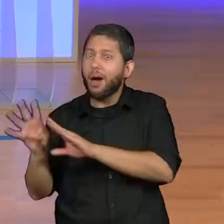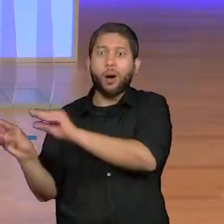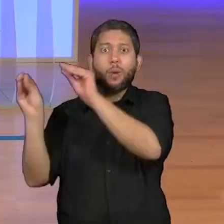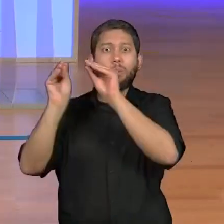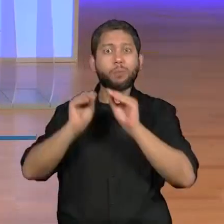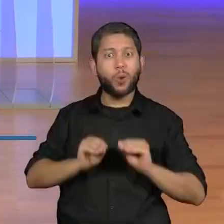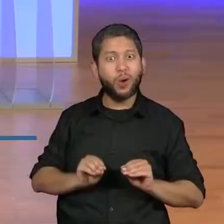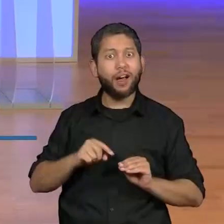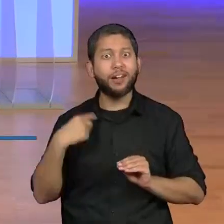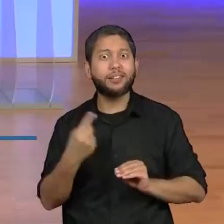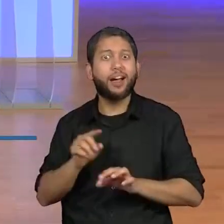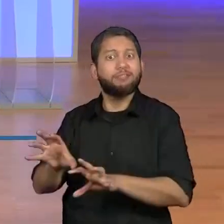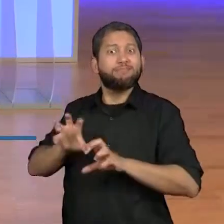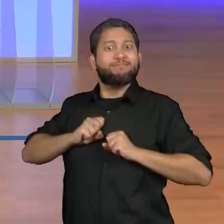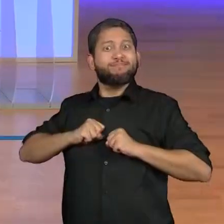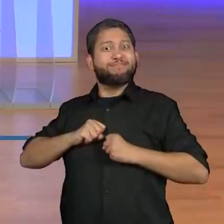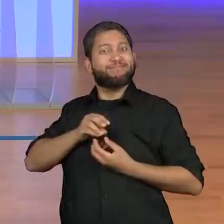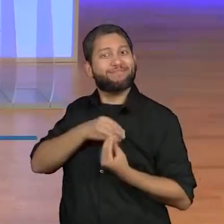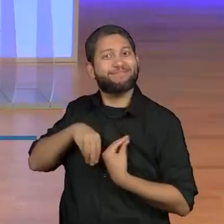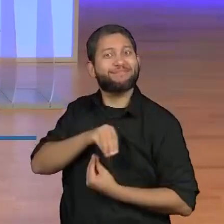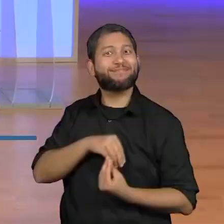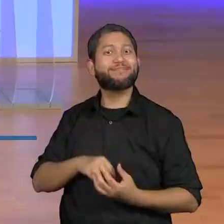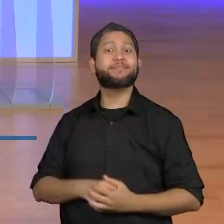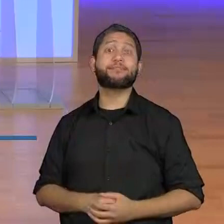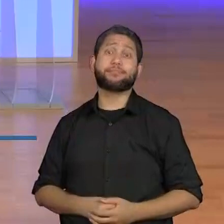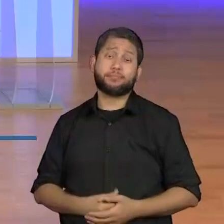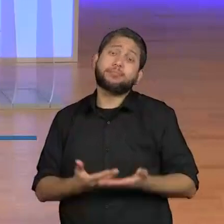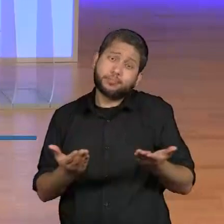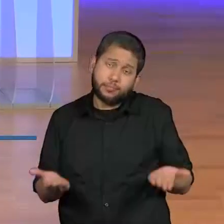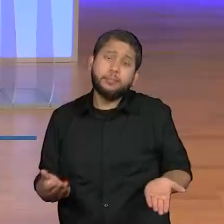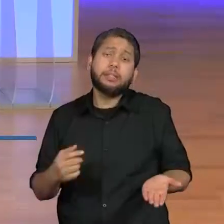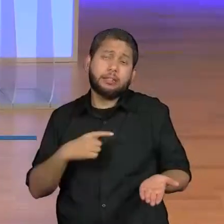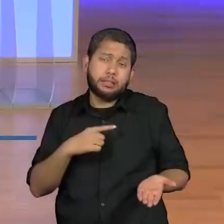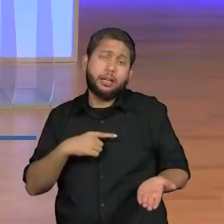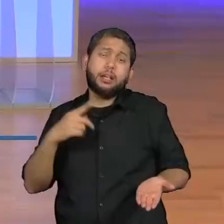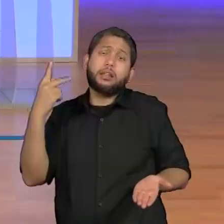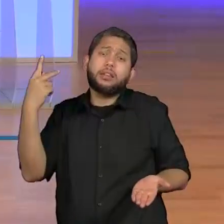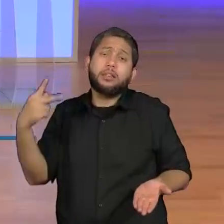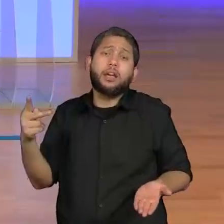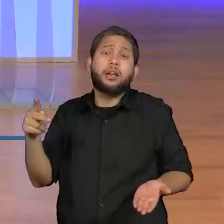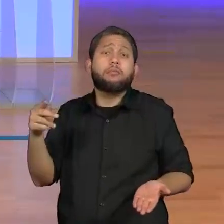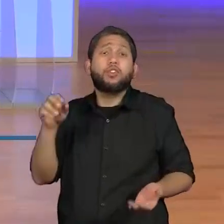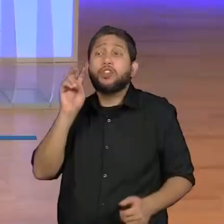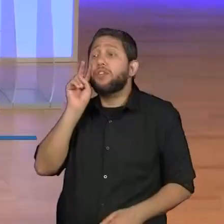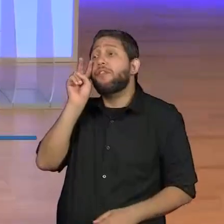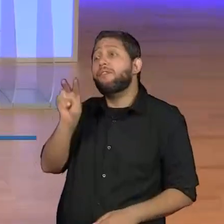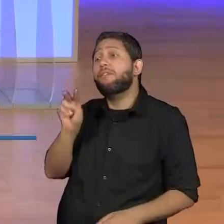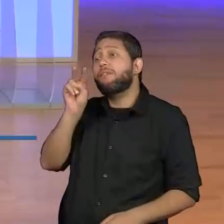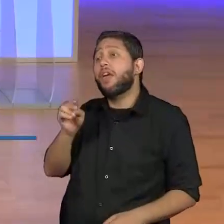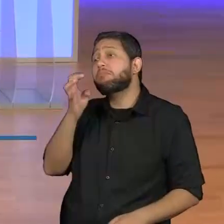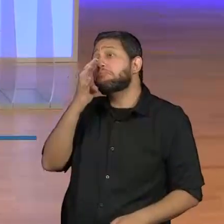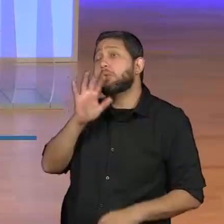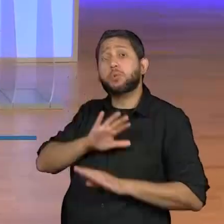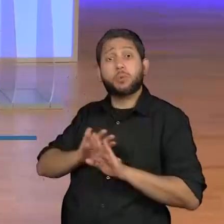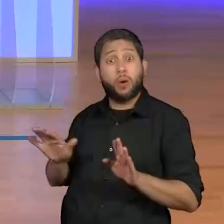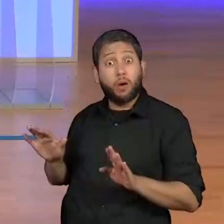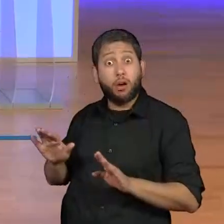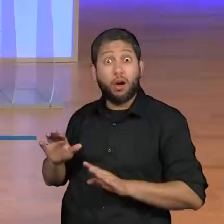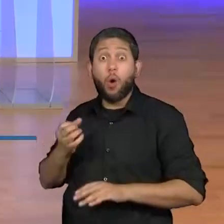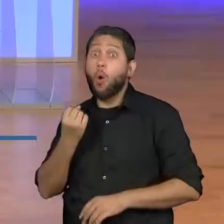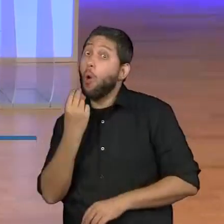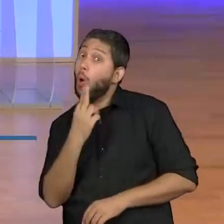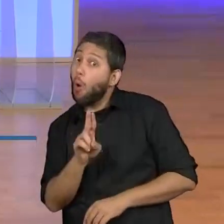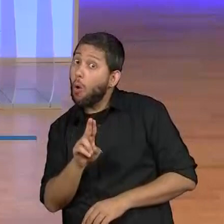culturas específicas que são características, né? Que às vezes não são passadas, são só admiradas, mas tem coisas que acabam fazendo parte do